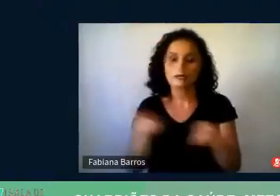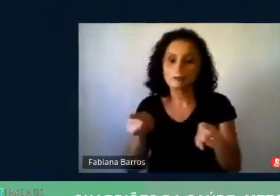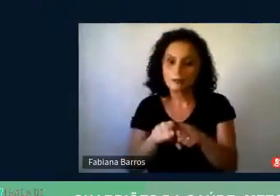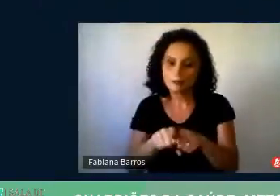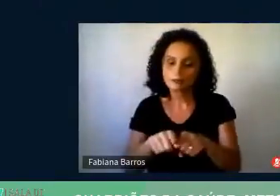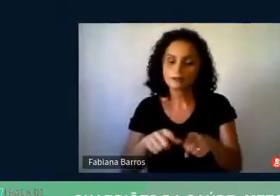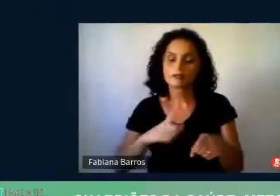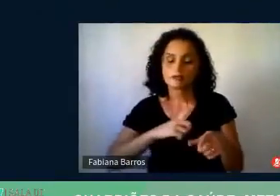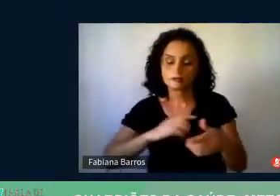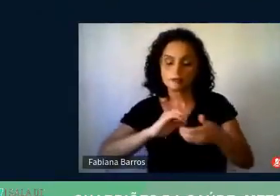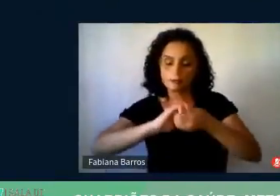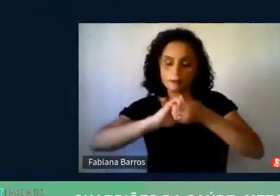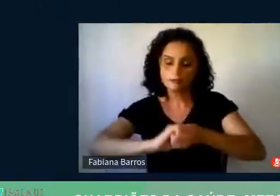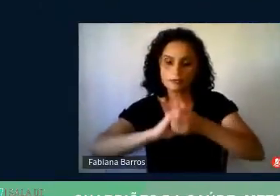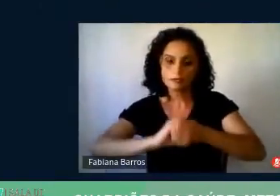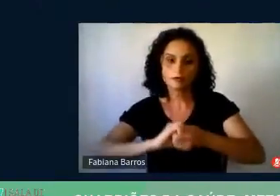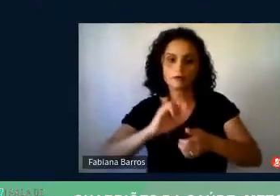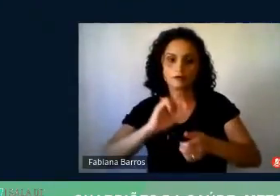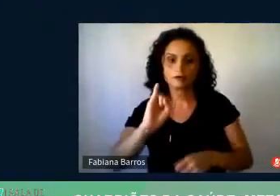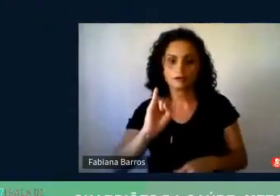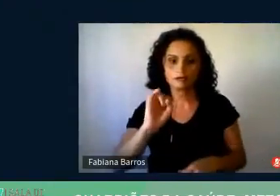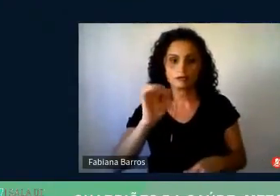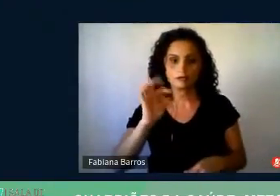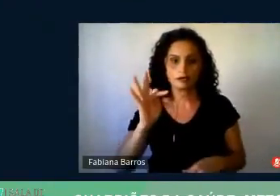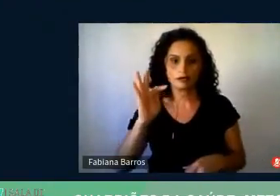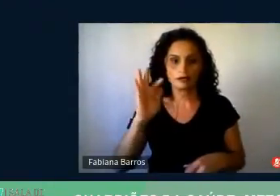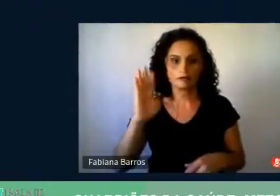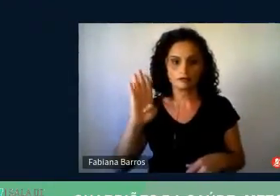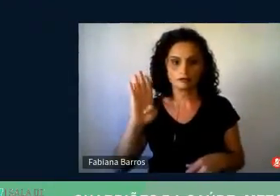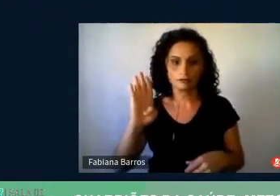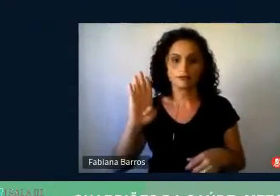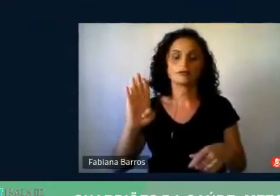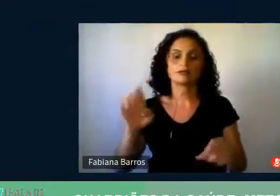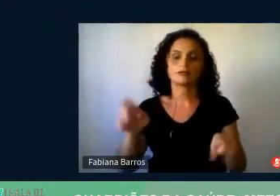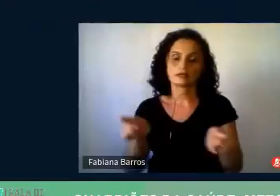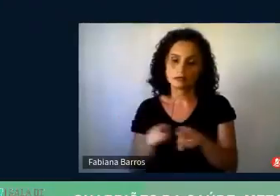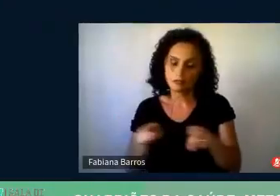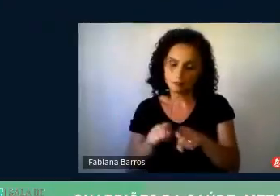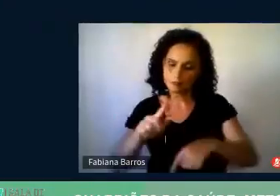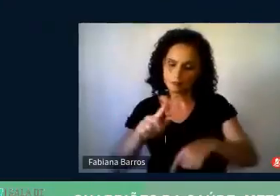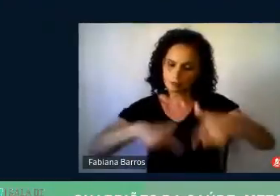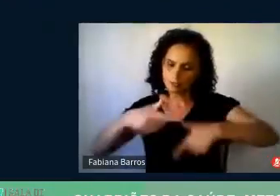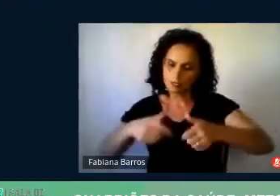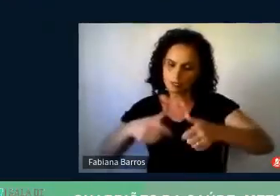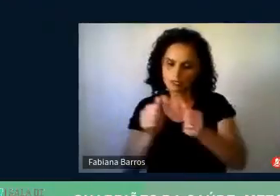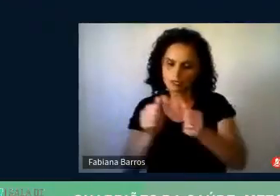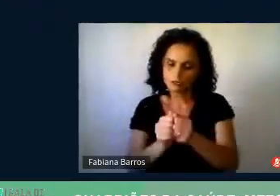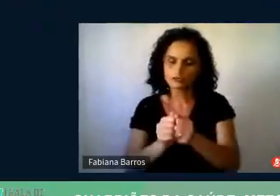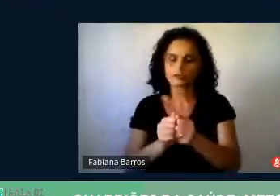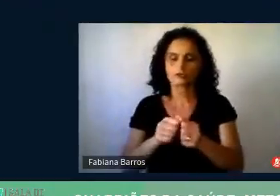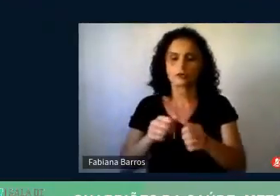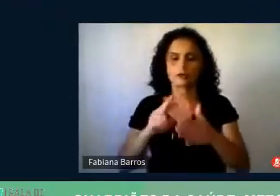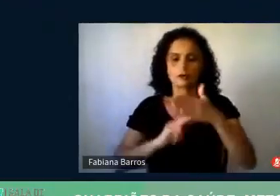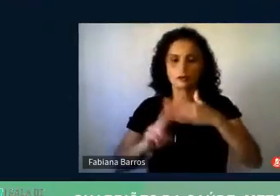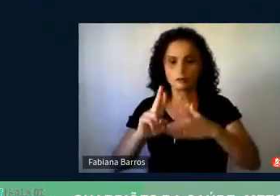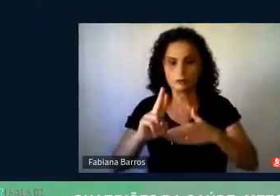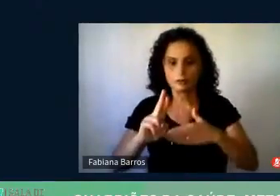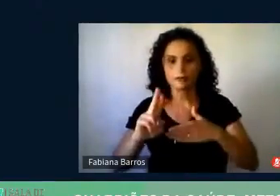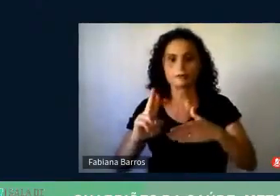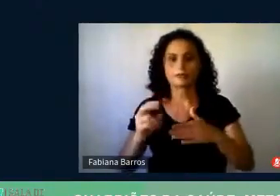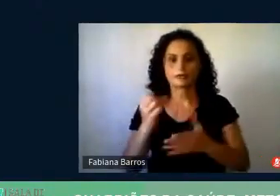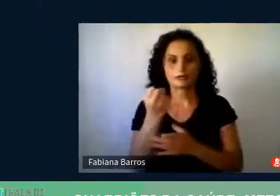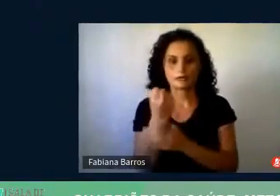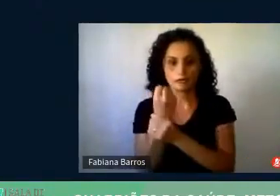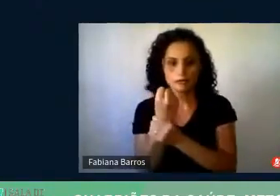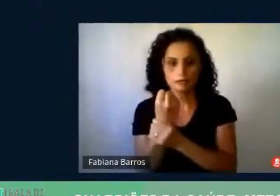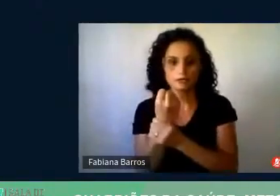passar dos 40.000 pessoas contribuindo sobre o seu status de saúde e garantindo o acesso à informação a todos nós. Ou seja, ao entrar